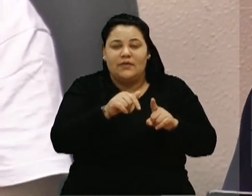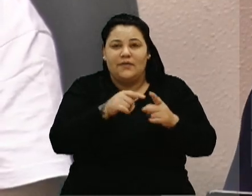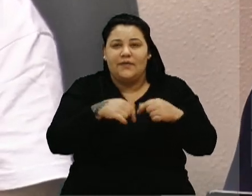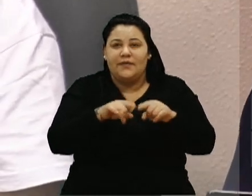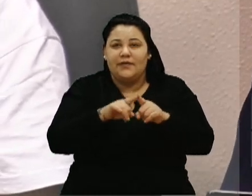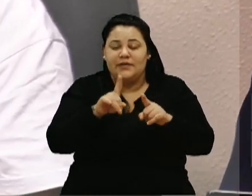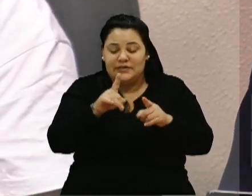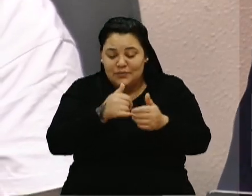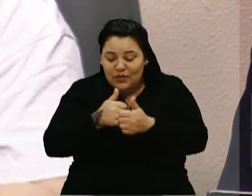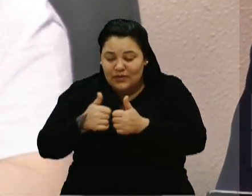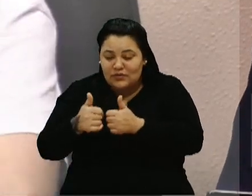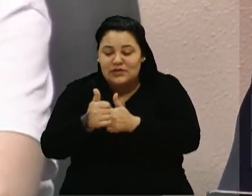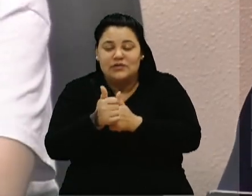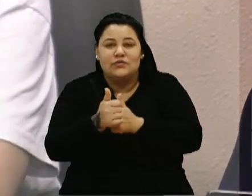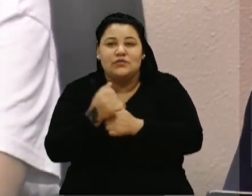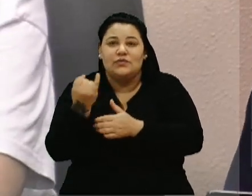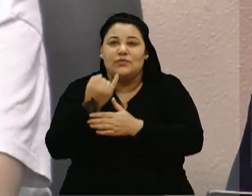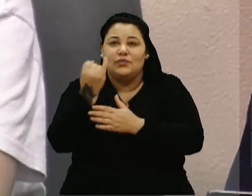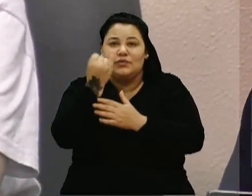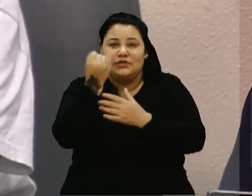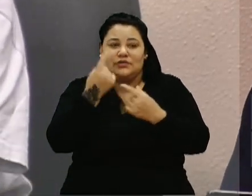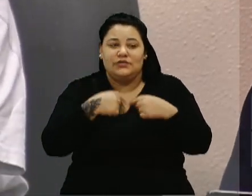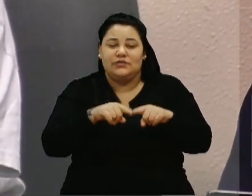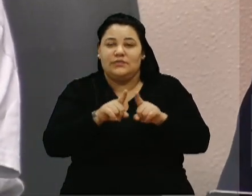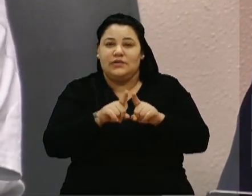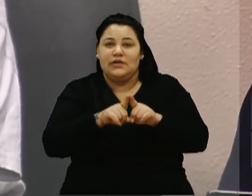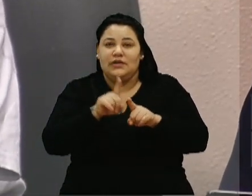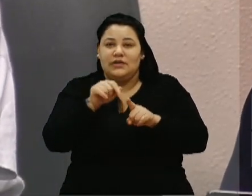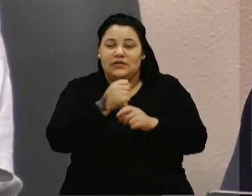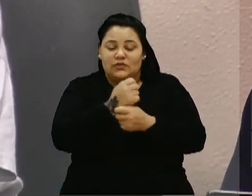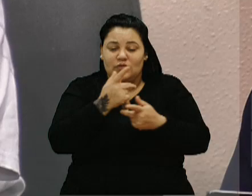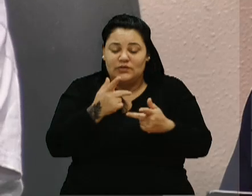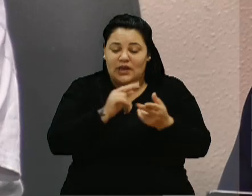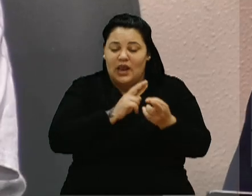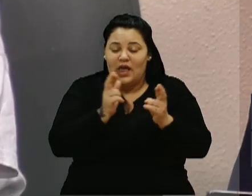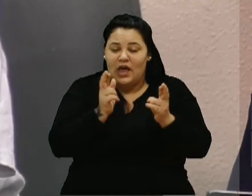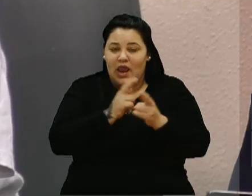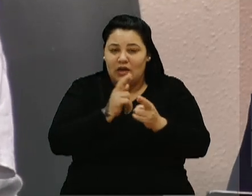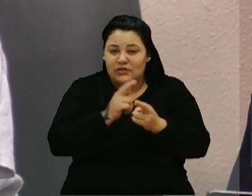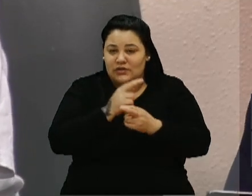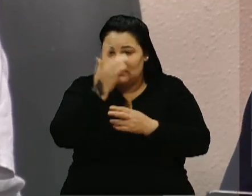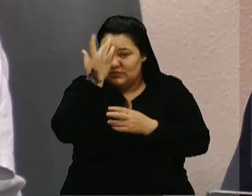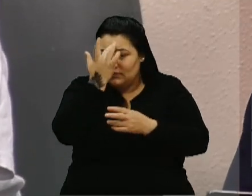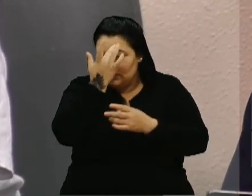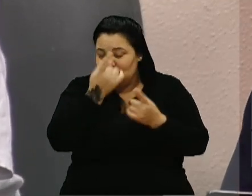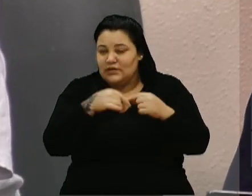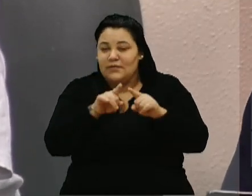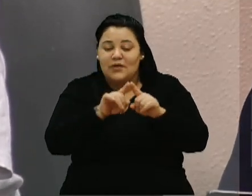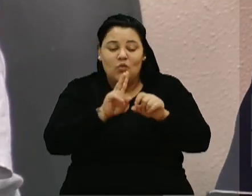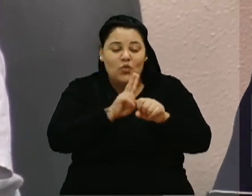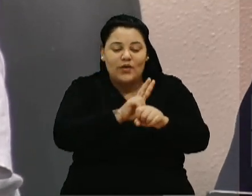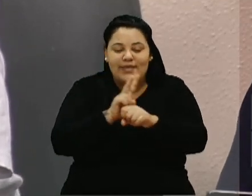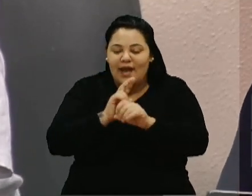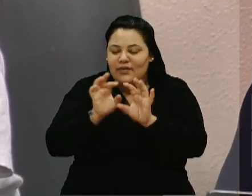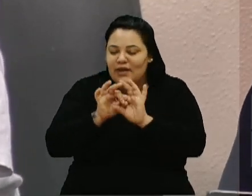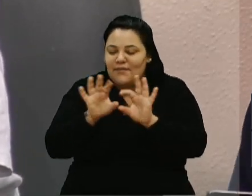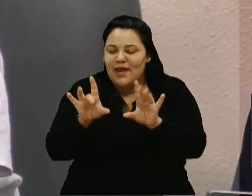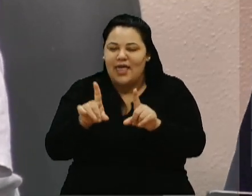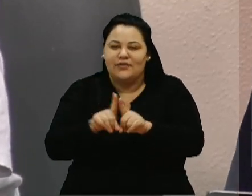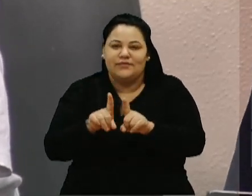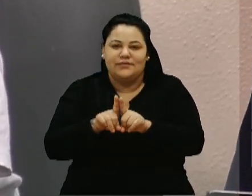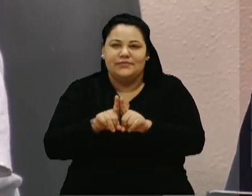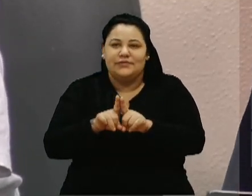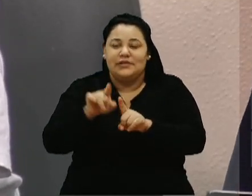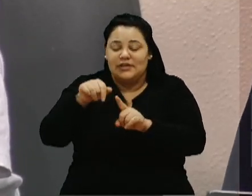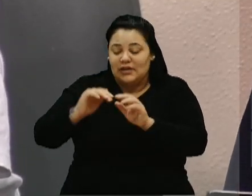de protagonismo na construção de políticas públicas em saúde mental e na defesa do cuidado em liberdade. Foi aqui que